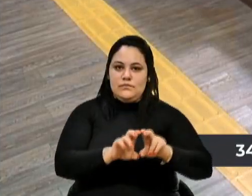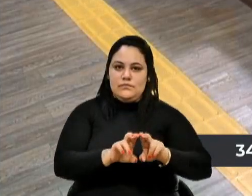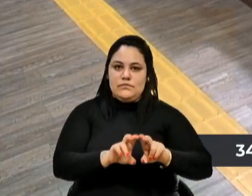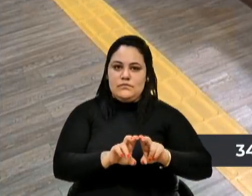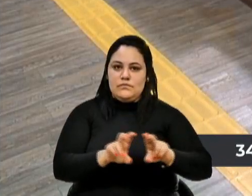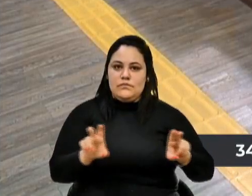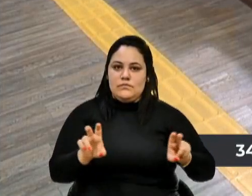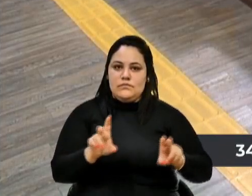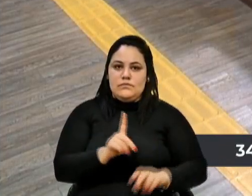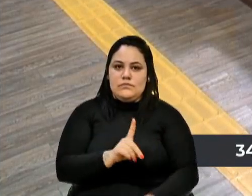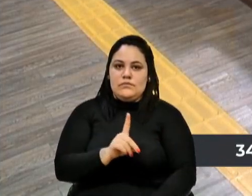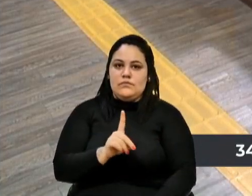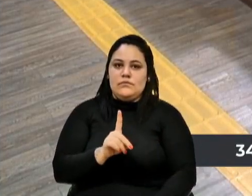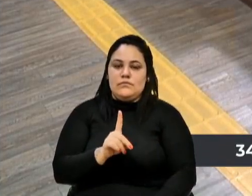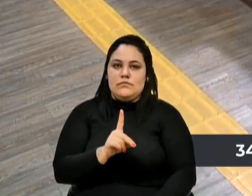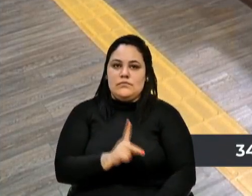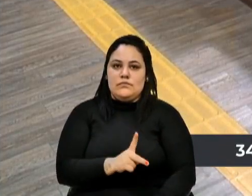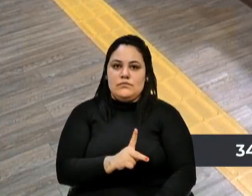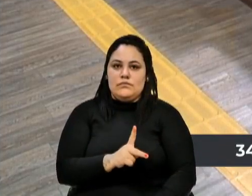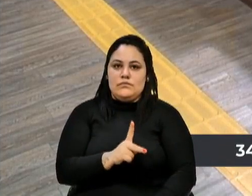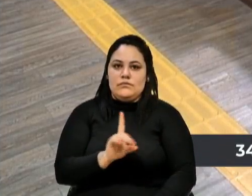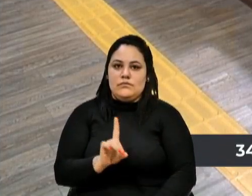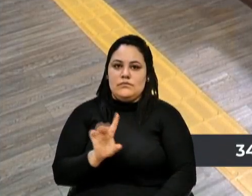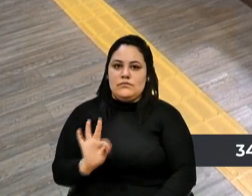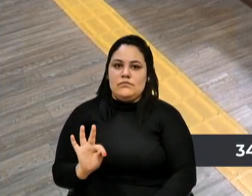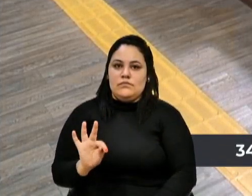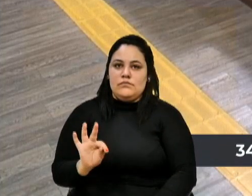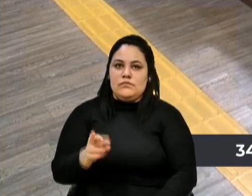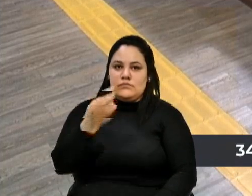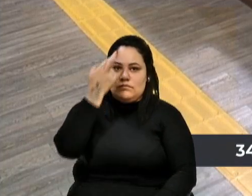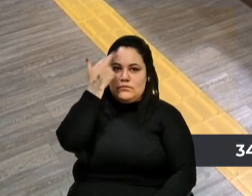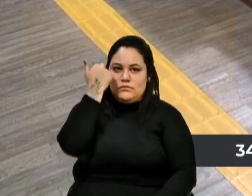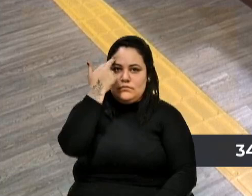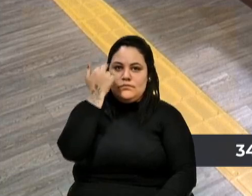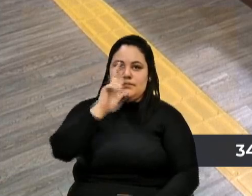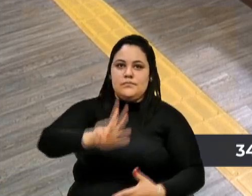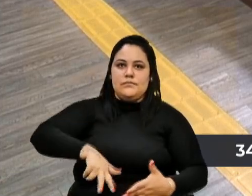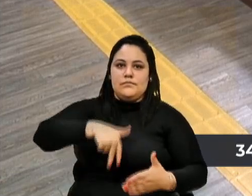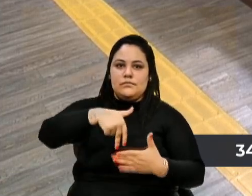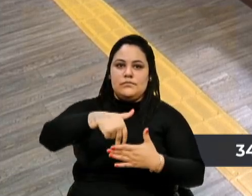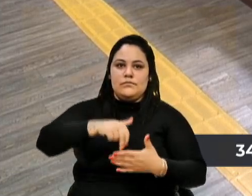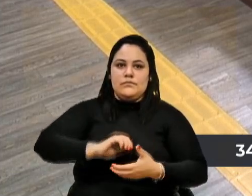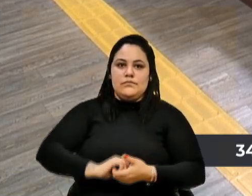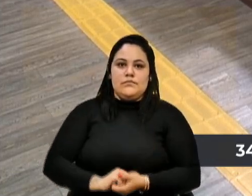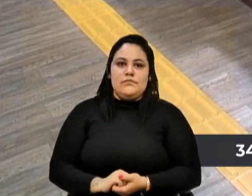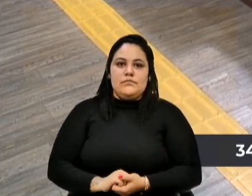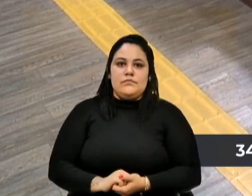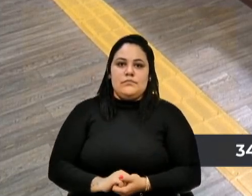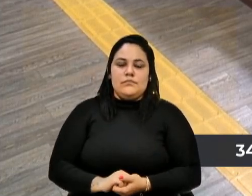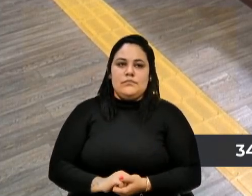Do PDT, vereador Rafael Bueno, da tribuna.